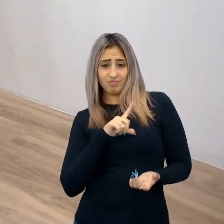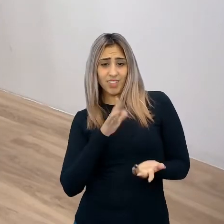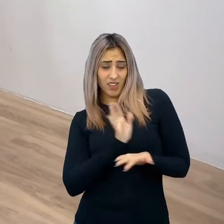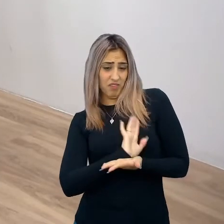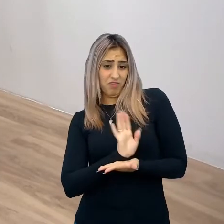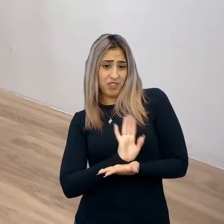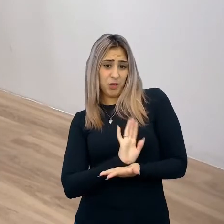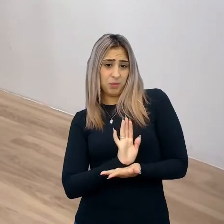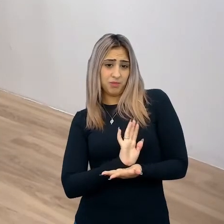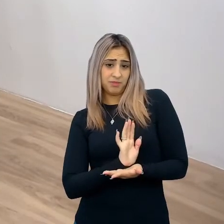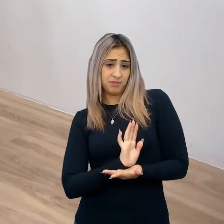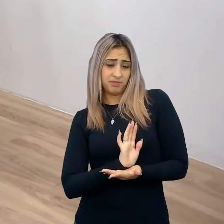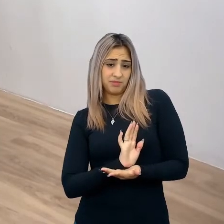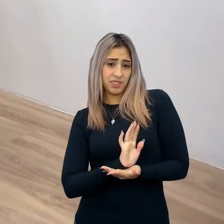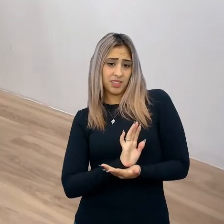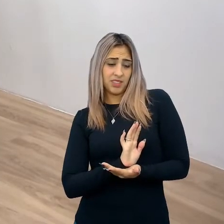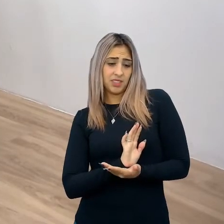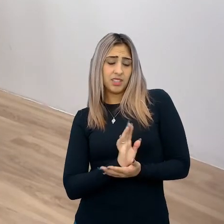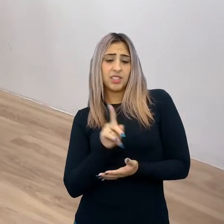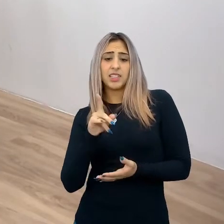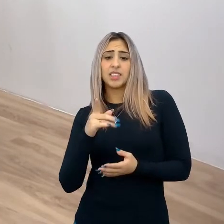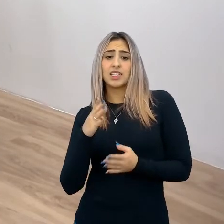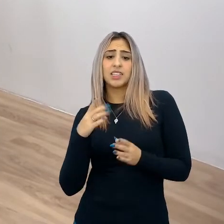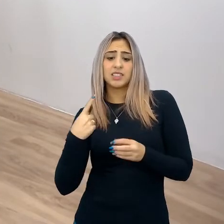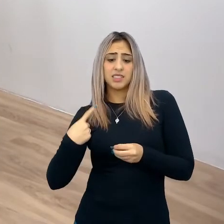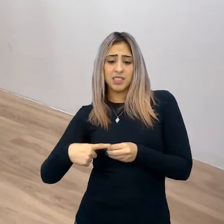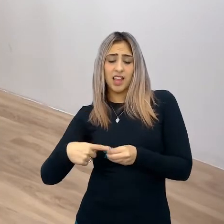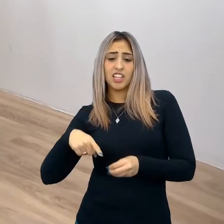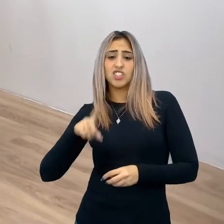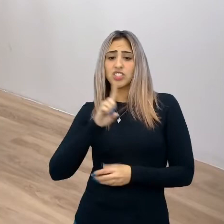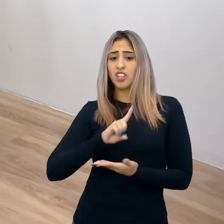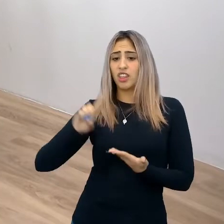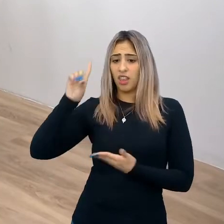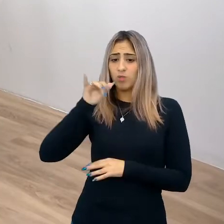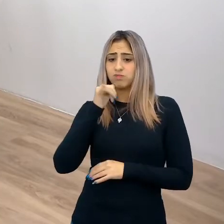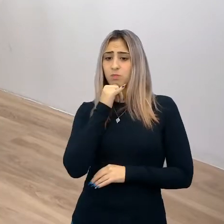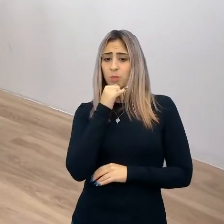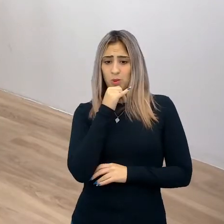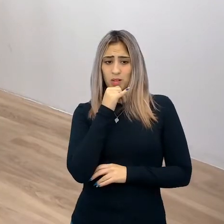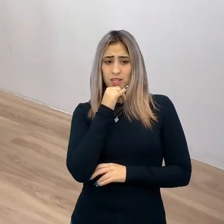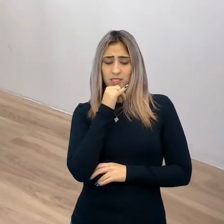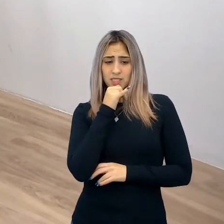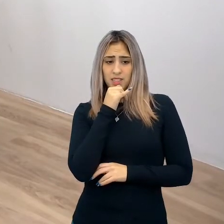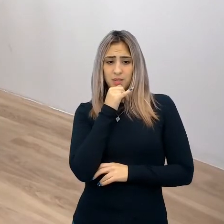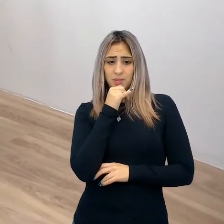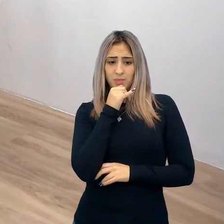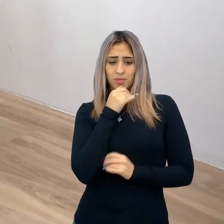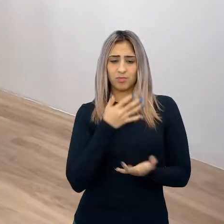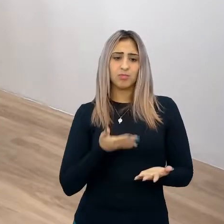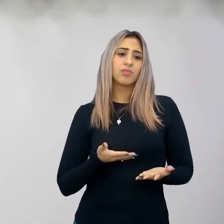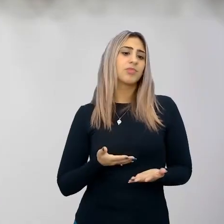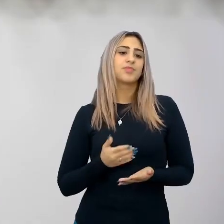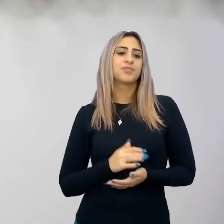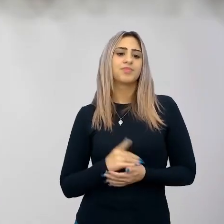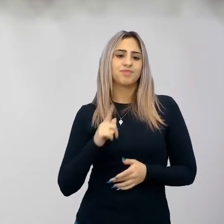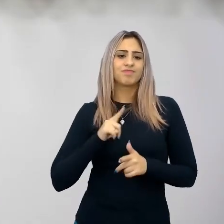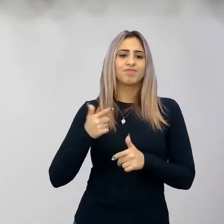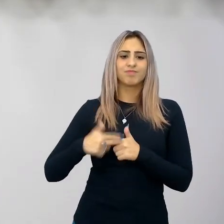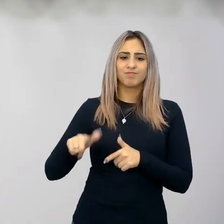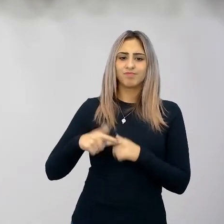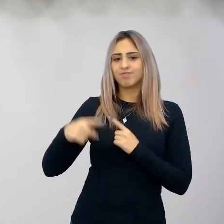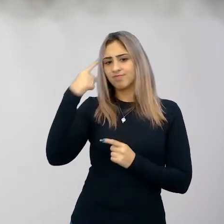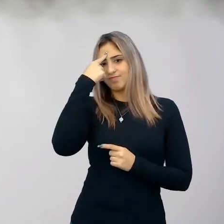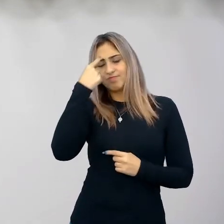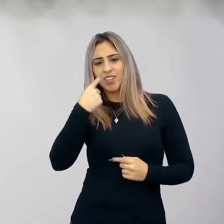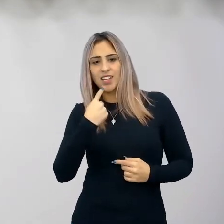assim, Cidade de Deus, por exemplo, é uma aula de cinema. É a questão da identidade mesmo, a gente vai ter um problema de identidade,